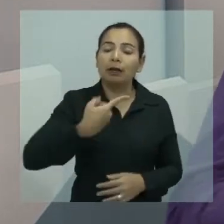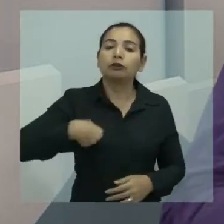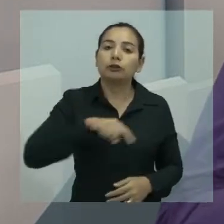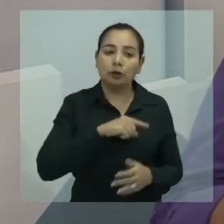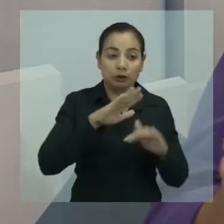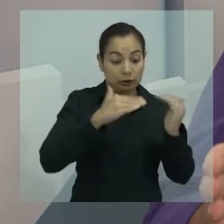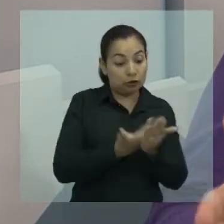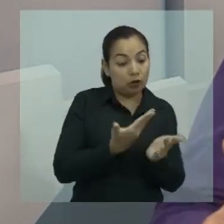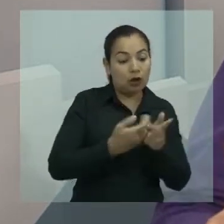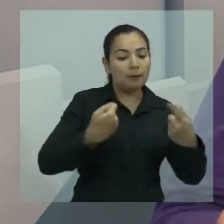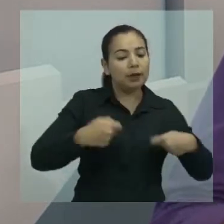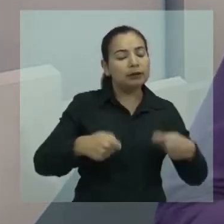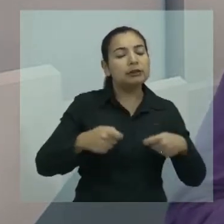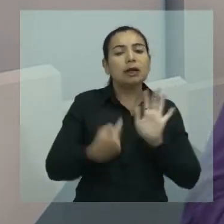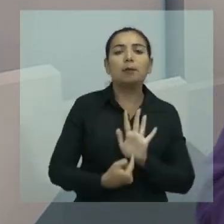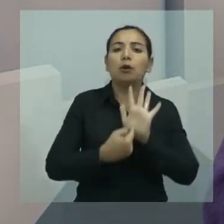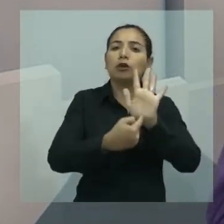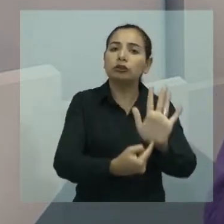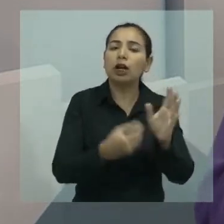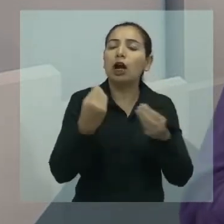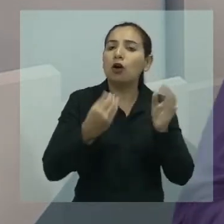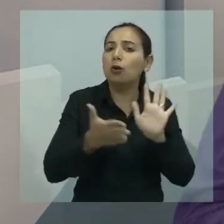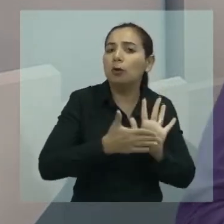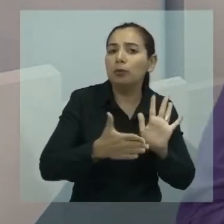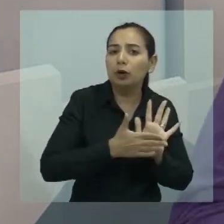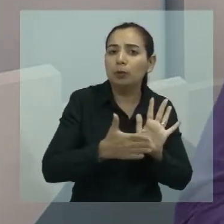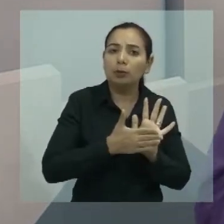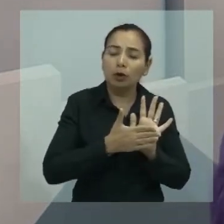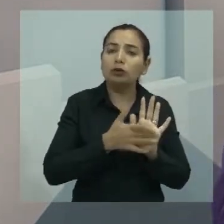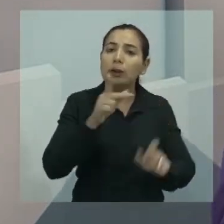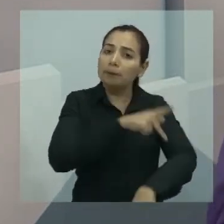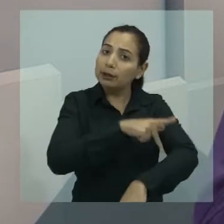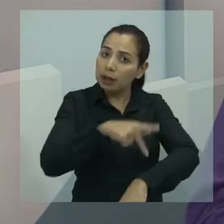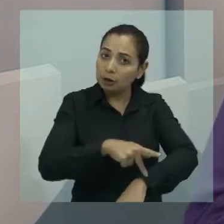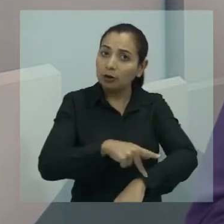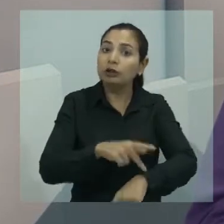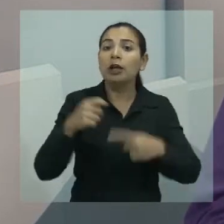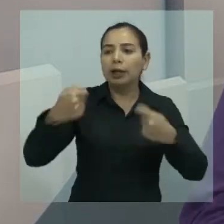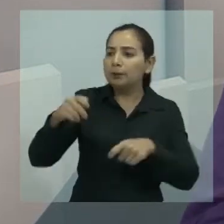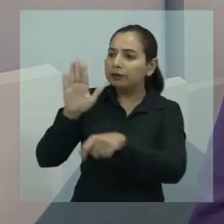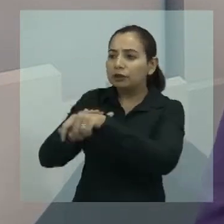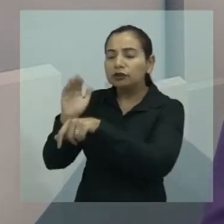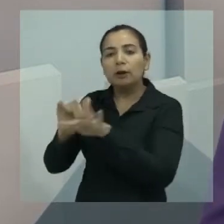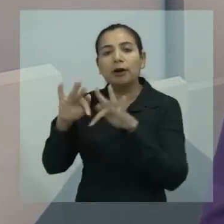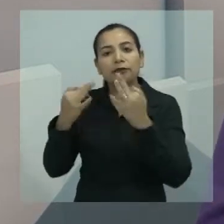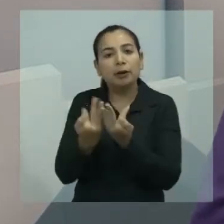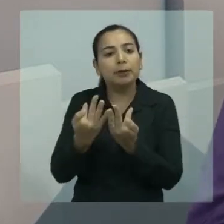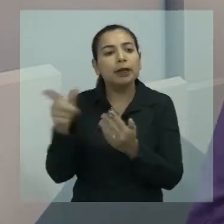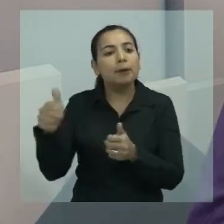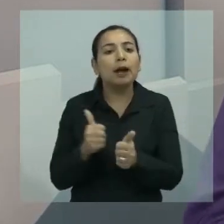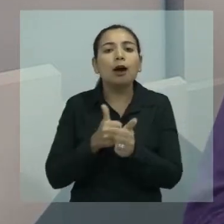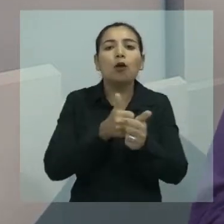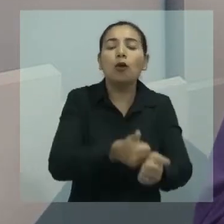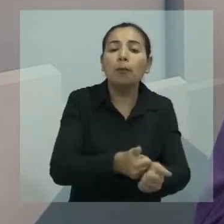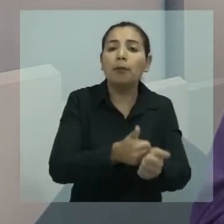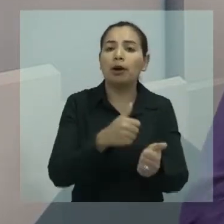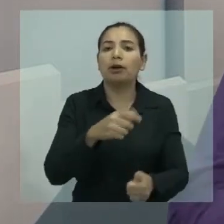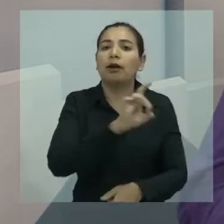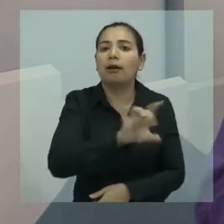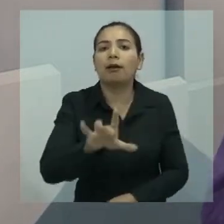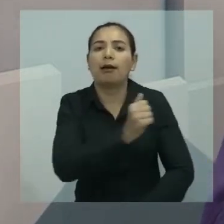a experiência mostra que muitas vezes a escola precisa demonstrar que o seu projeto pedagógico é bastante consistente e isso